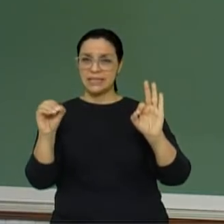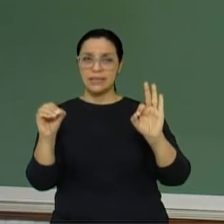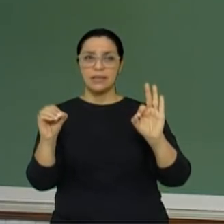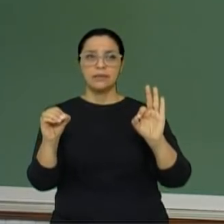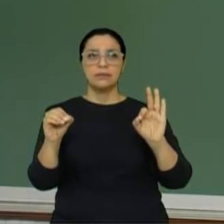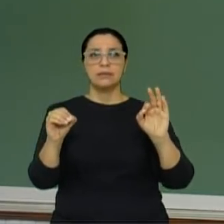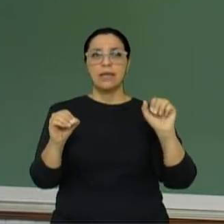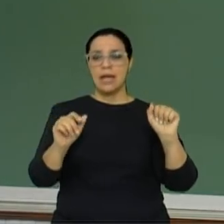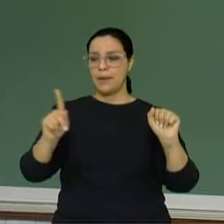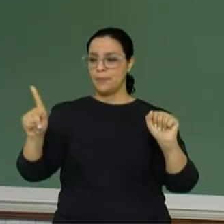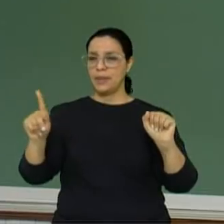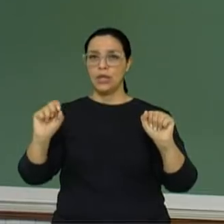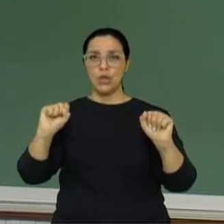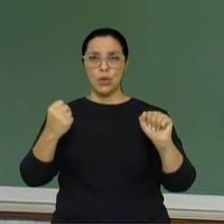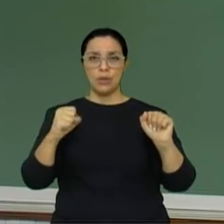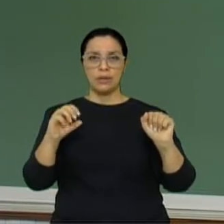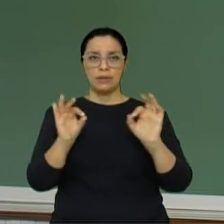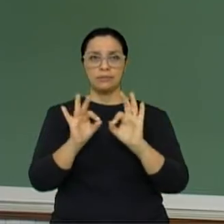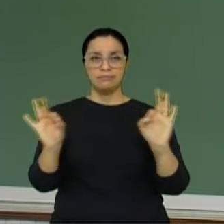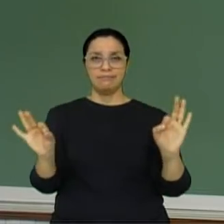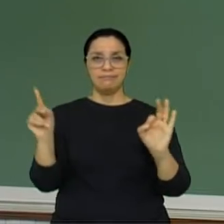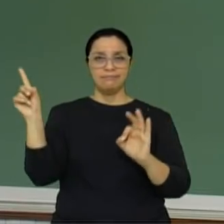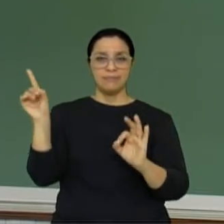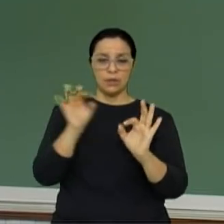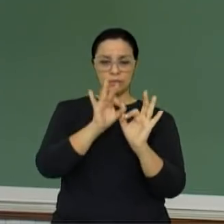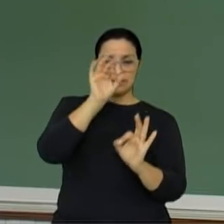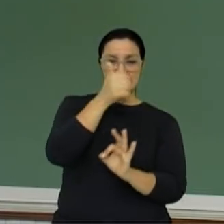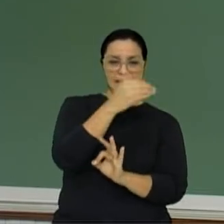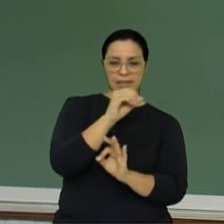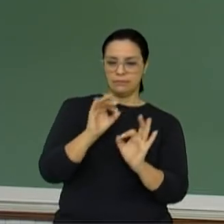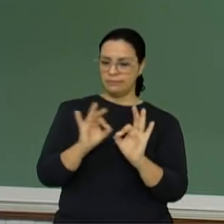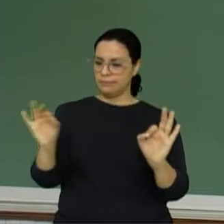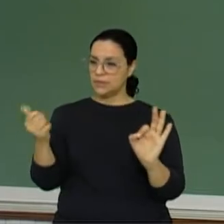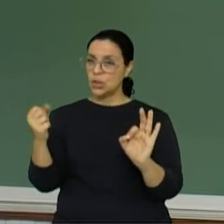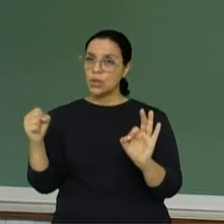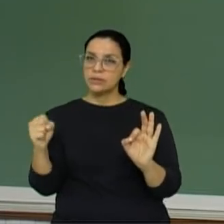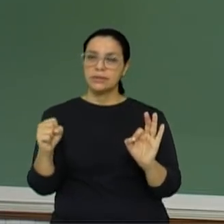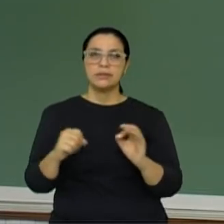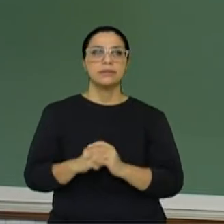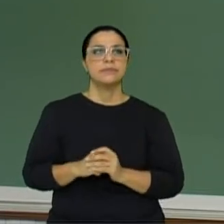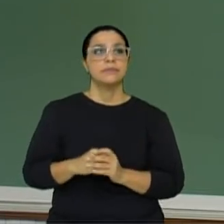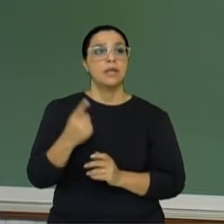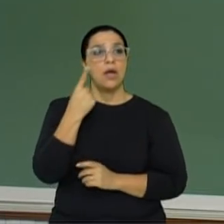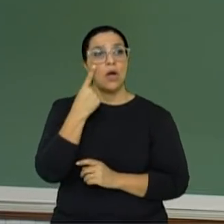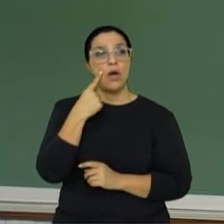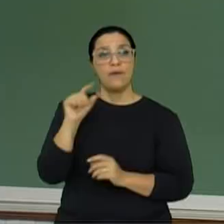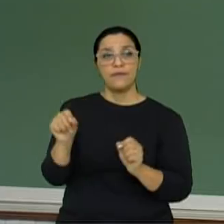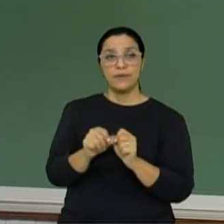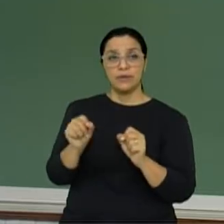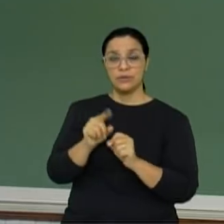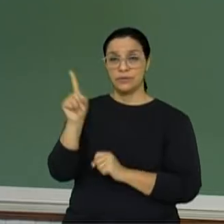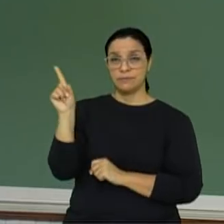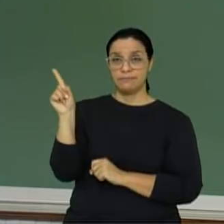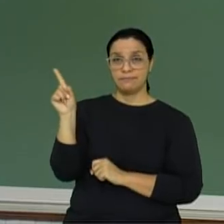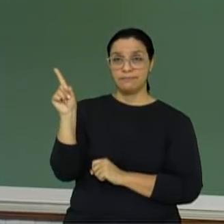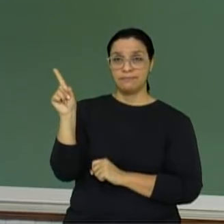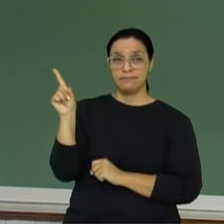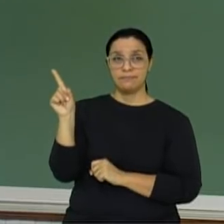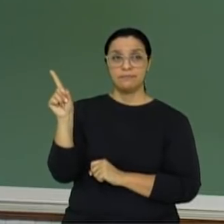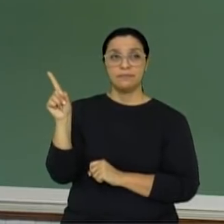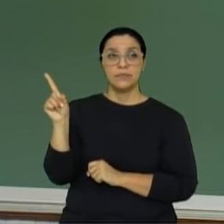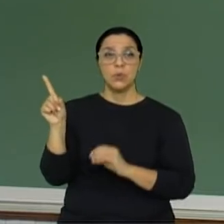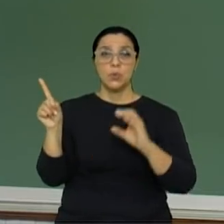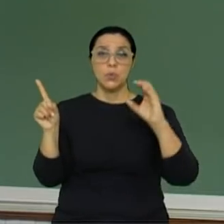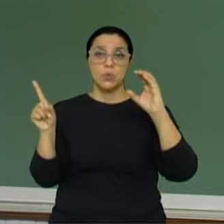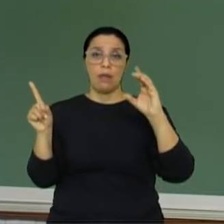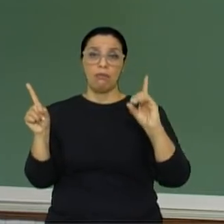o AP, é 80, né? Tá lá, AP é 80. E aqui o triângulo maior, o que eu